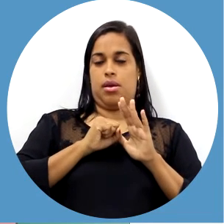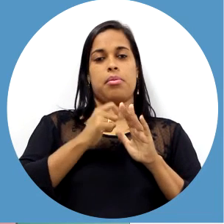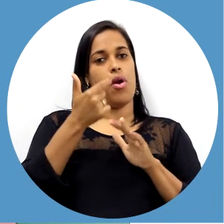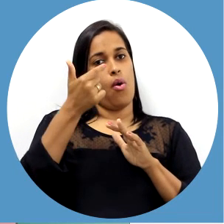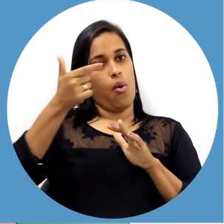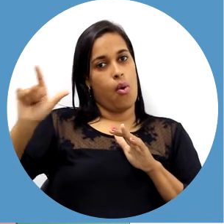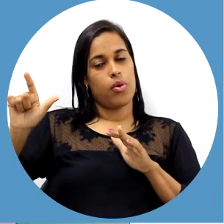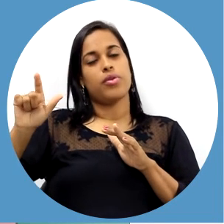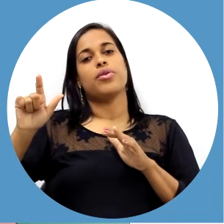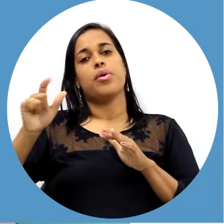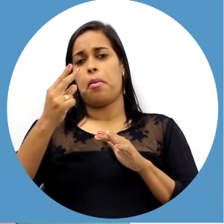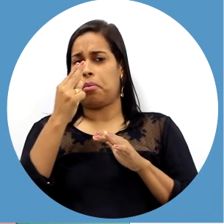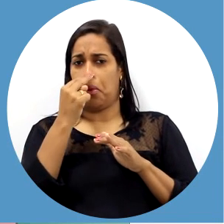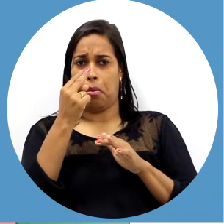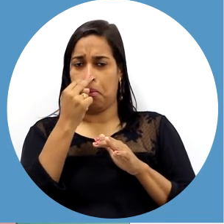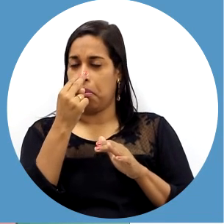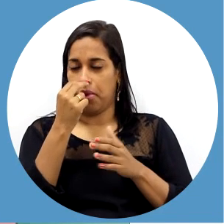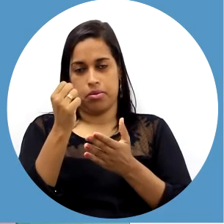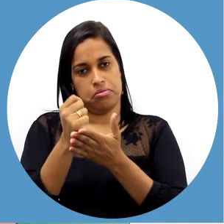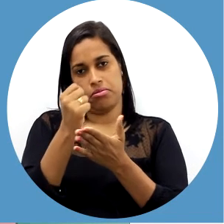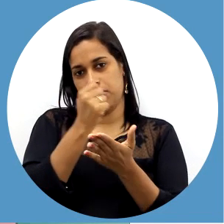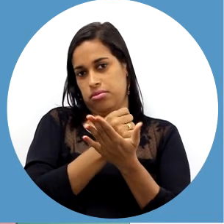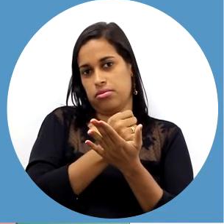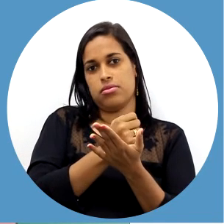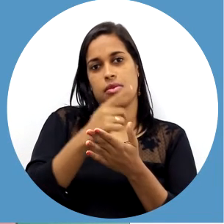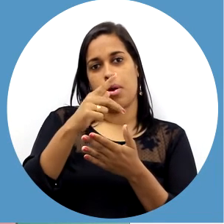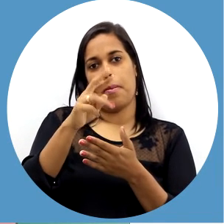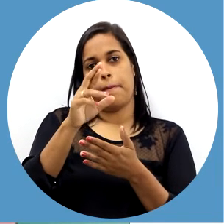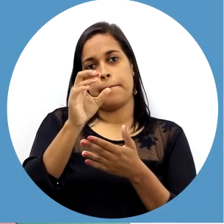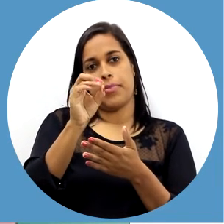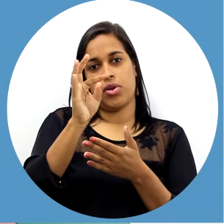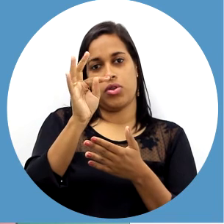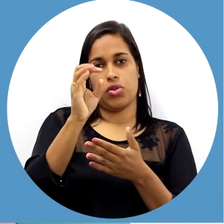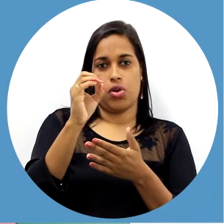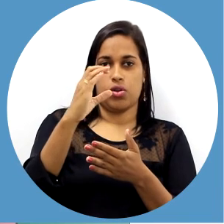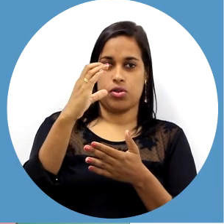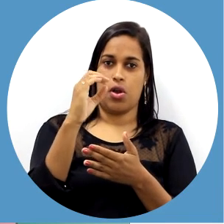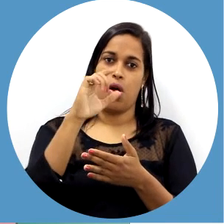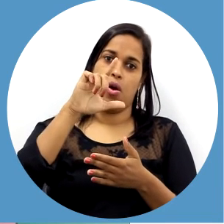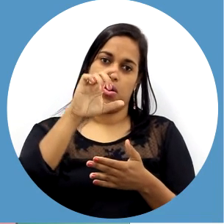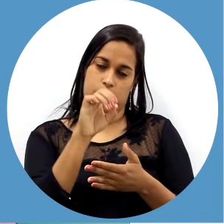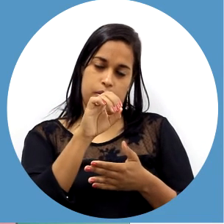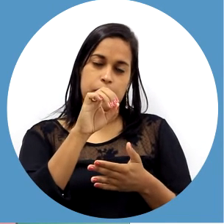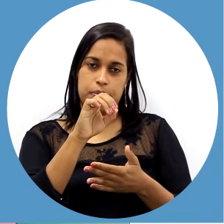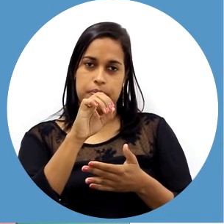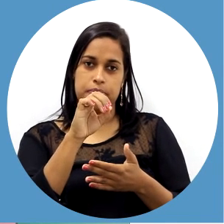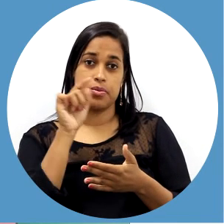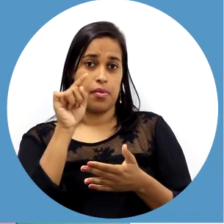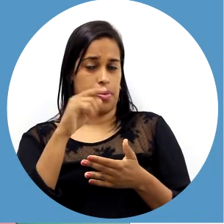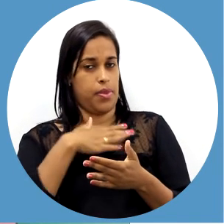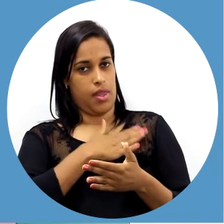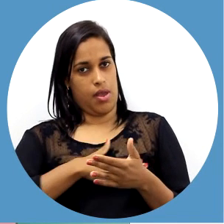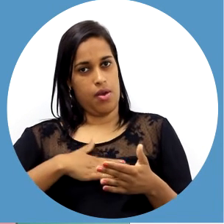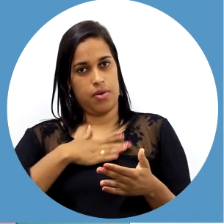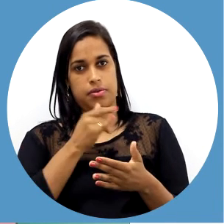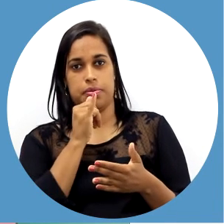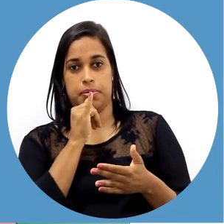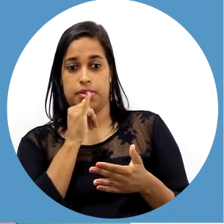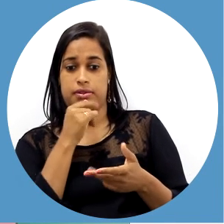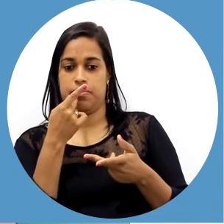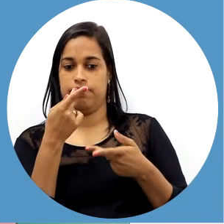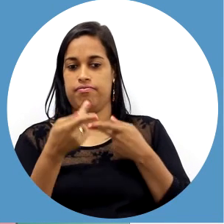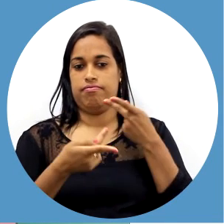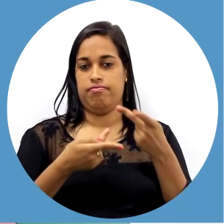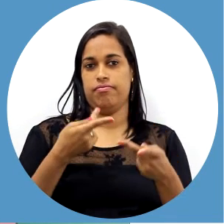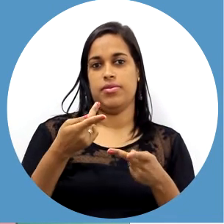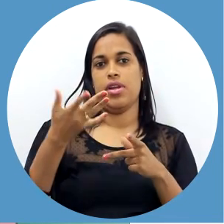protocolo. E você também pode usar o mesmo protocolo anterior, o IMAP, para manipular sua caixa de e-mail. Se você gosta